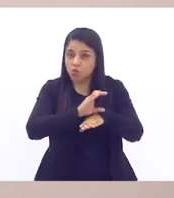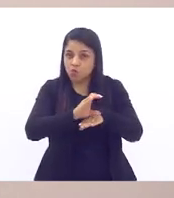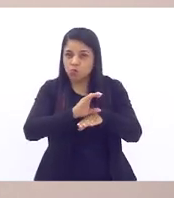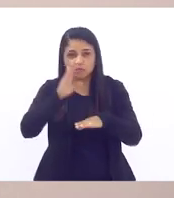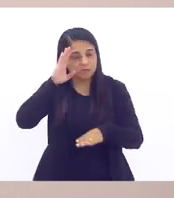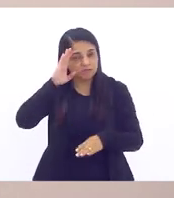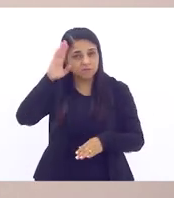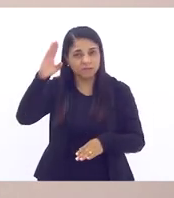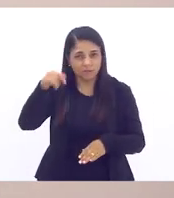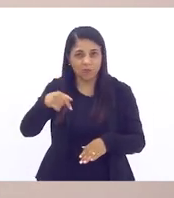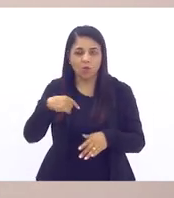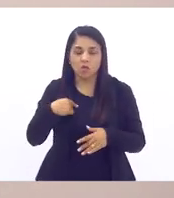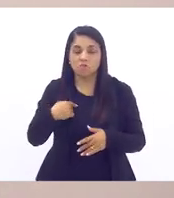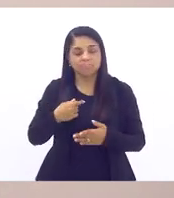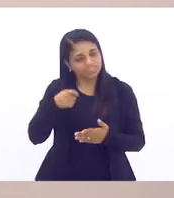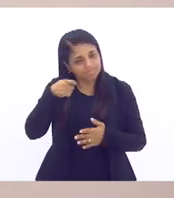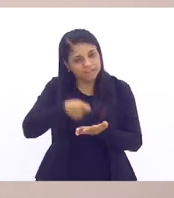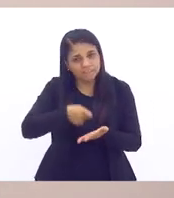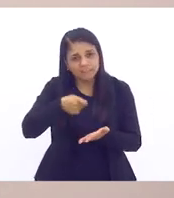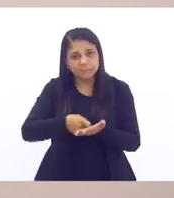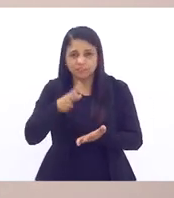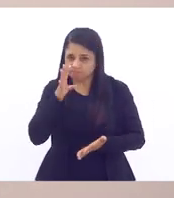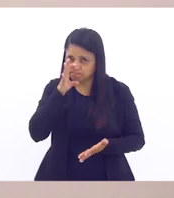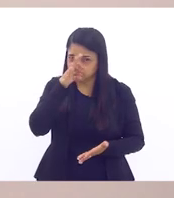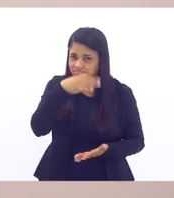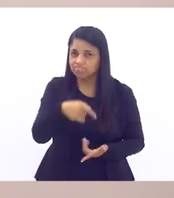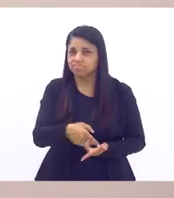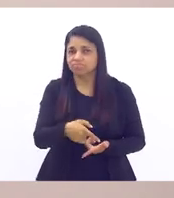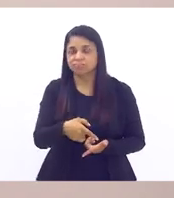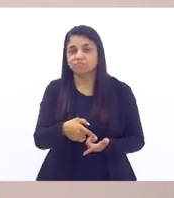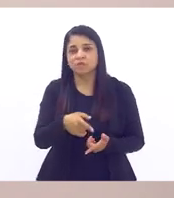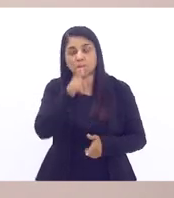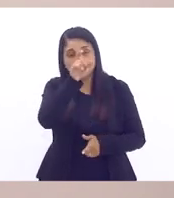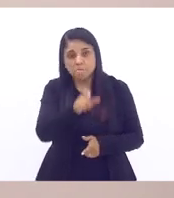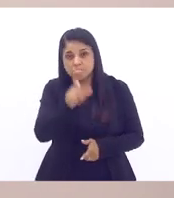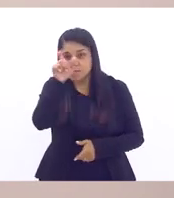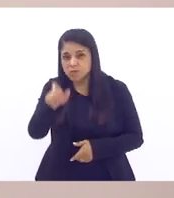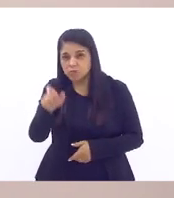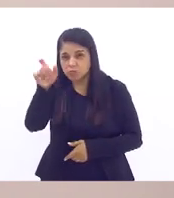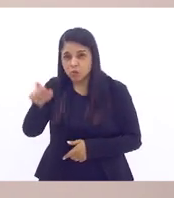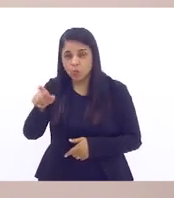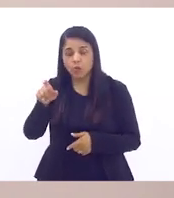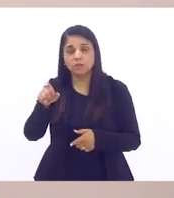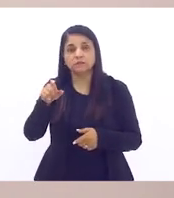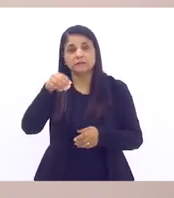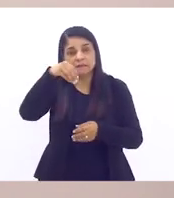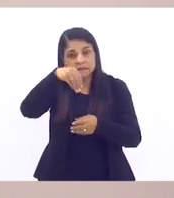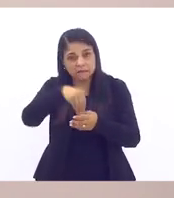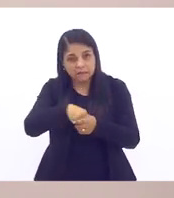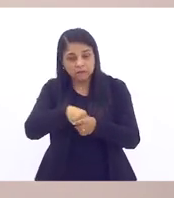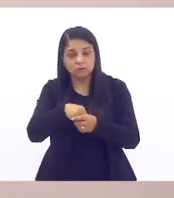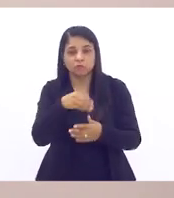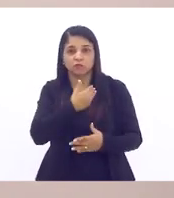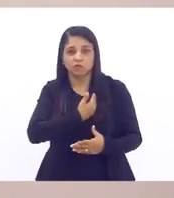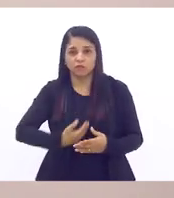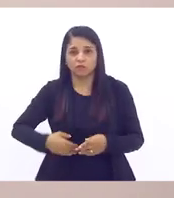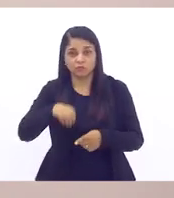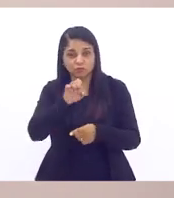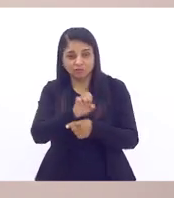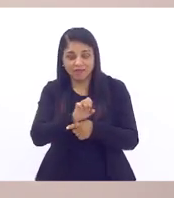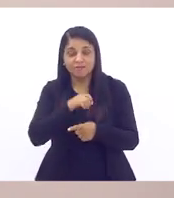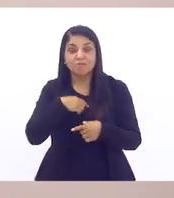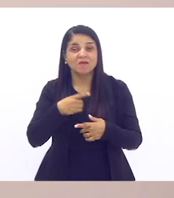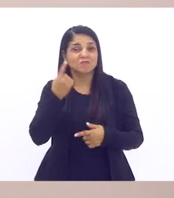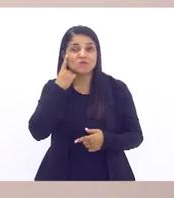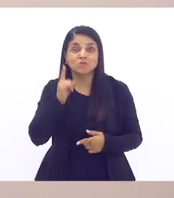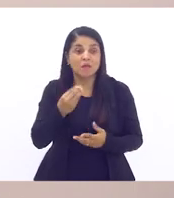eu insisto nessa questão muitas pessoas estão dentro hoje do serviço do Governo do Estado querendo fazer mas não